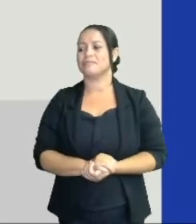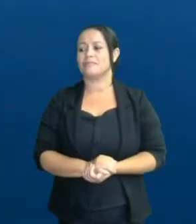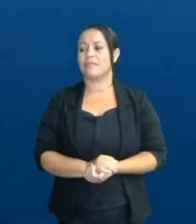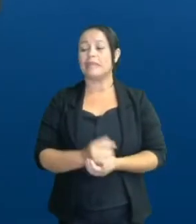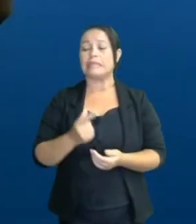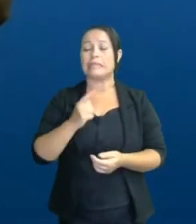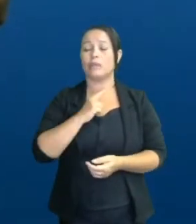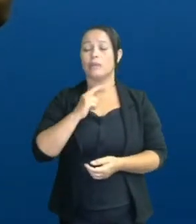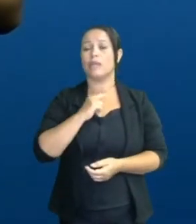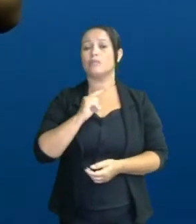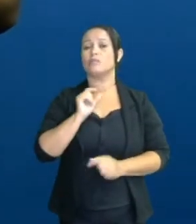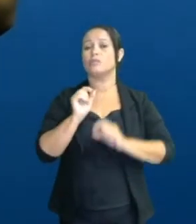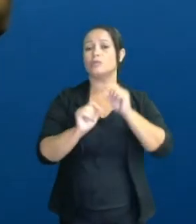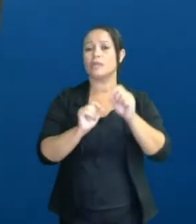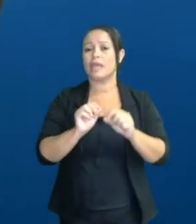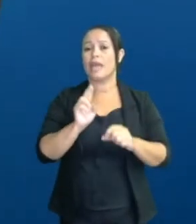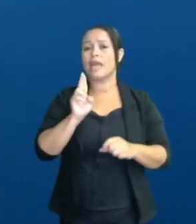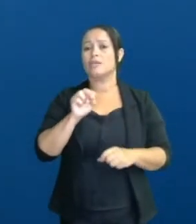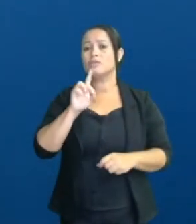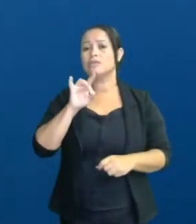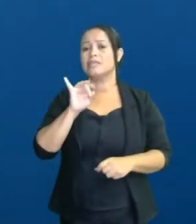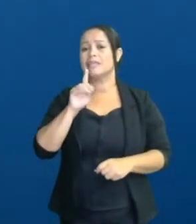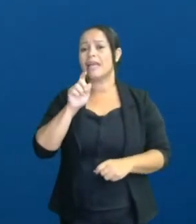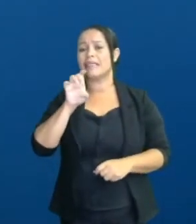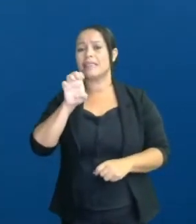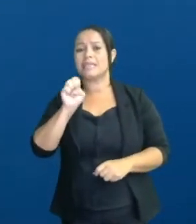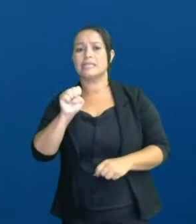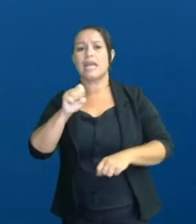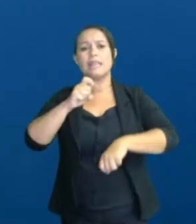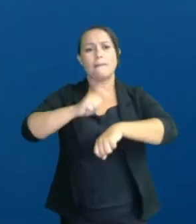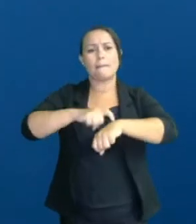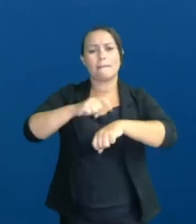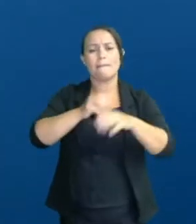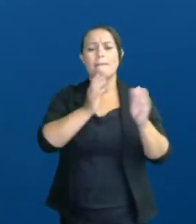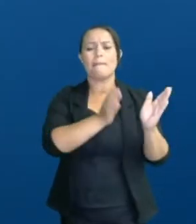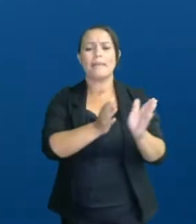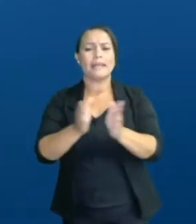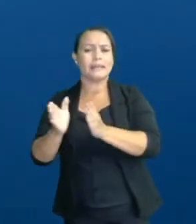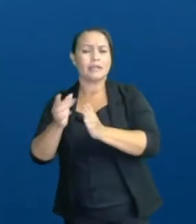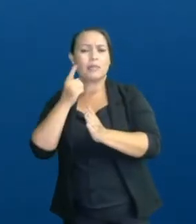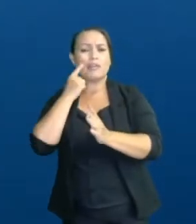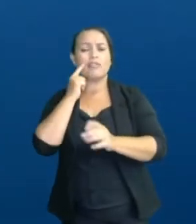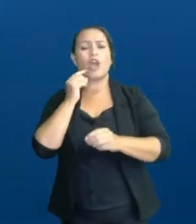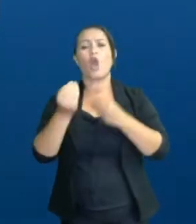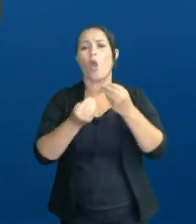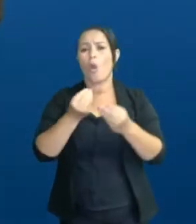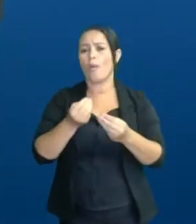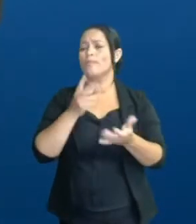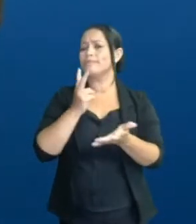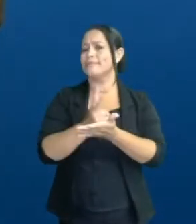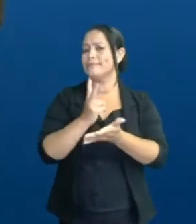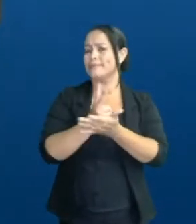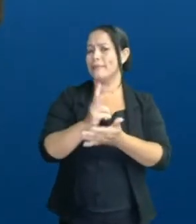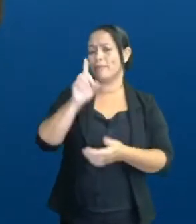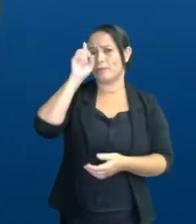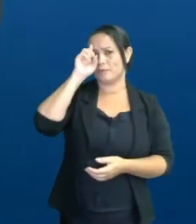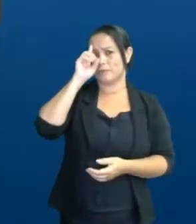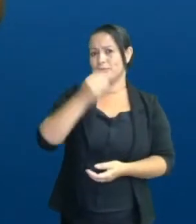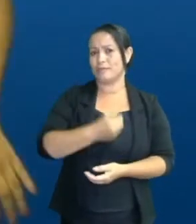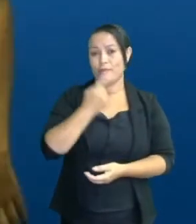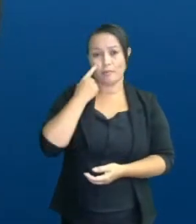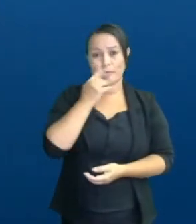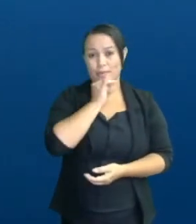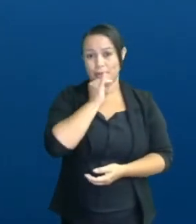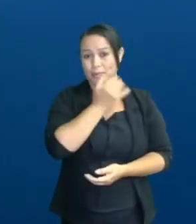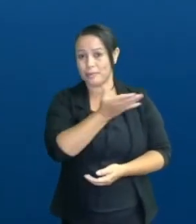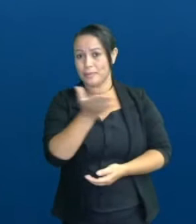As unidades de medidas, que é o que a gente usa para medir o tempo, certo? Elas estão presentes no nosso dia a dia. Vamos ver um